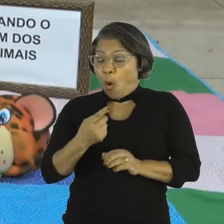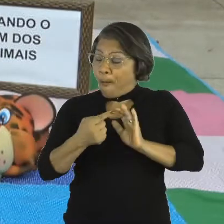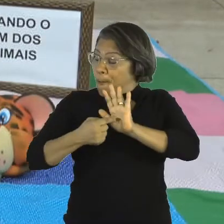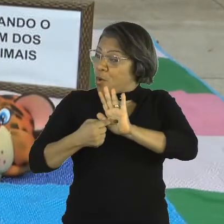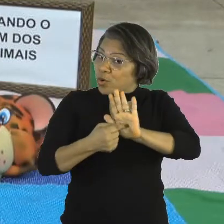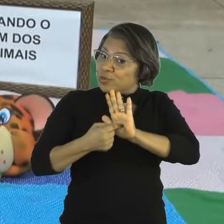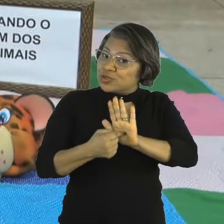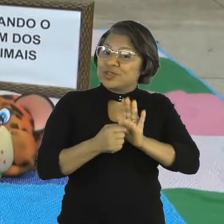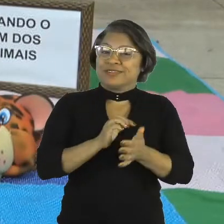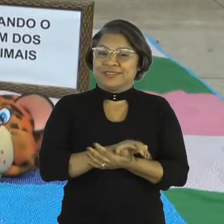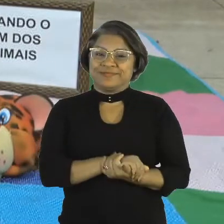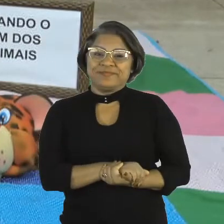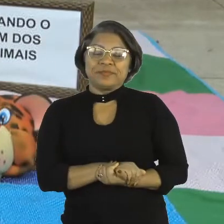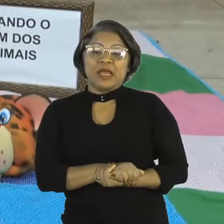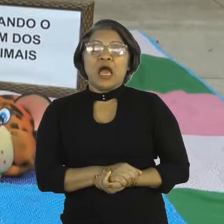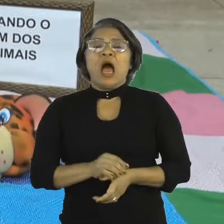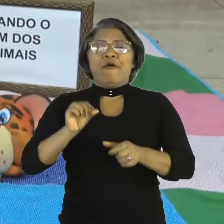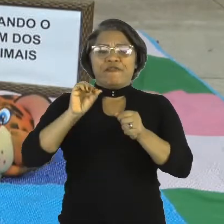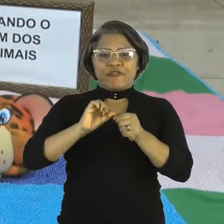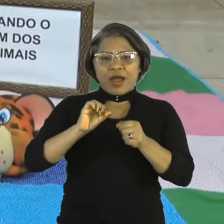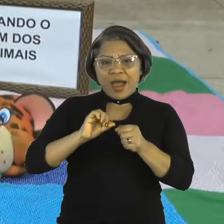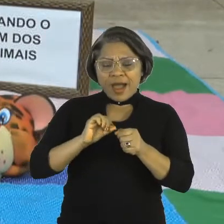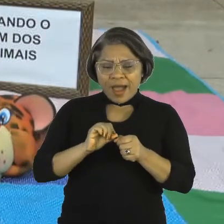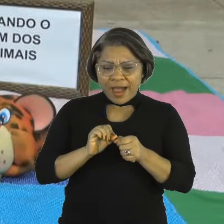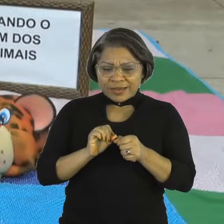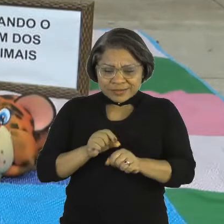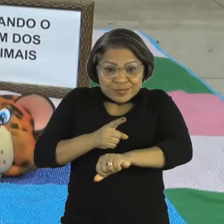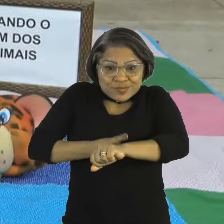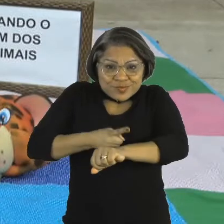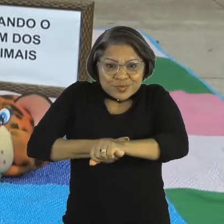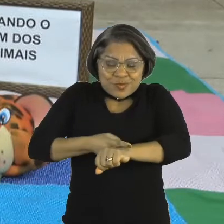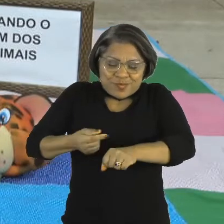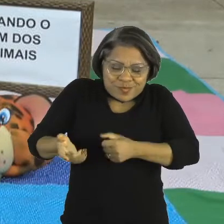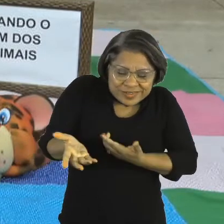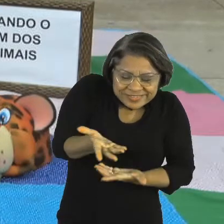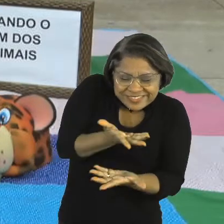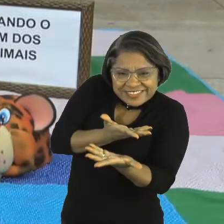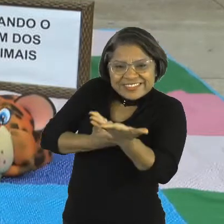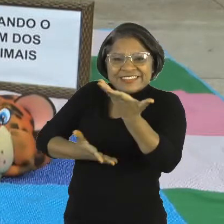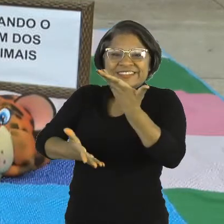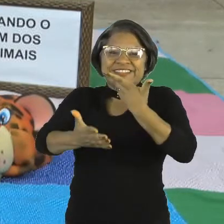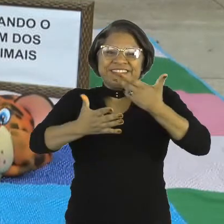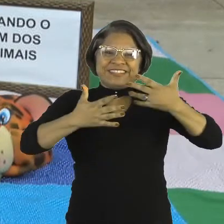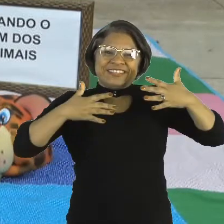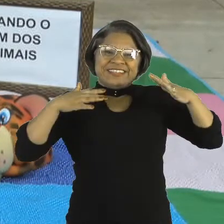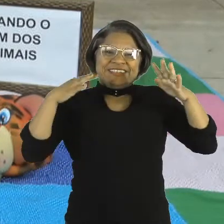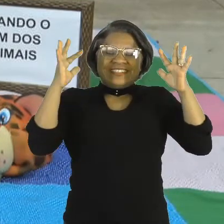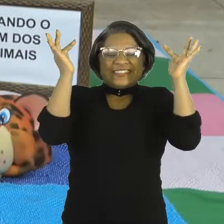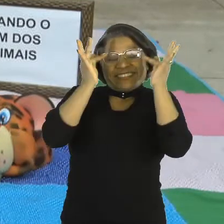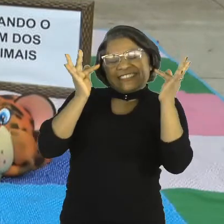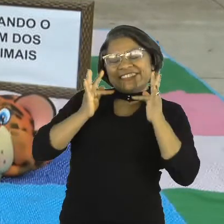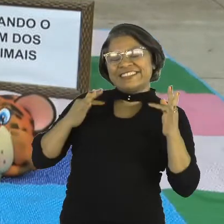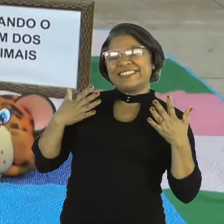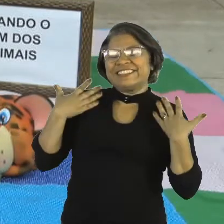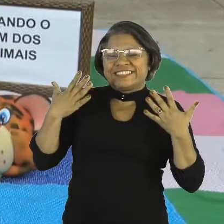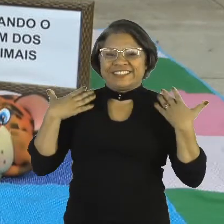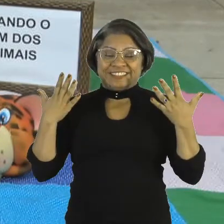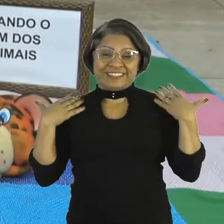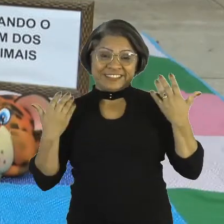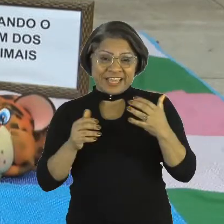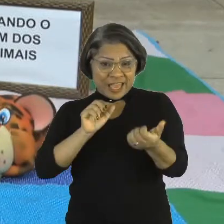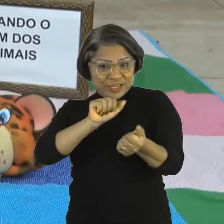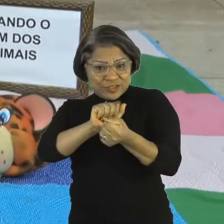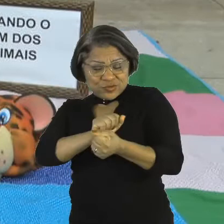um momento de interação, de alegria, de diversão para com você e seu bebê e a